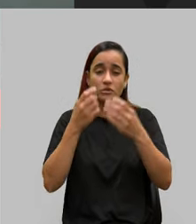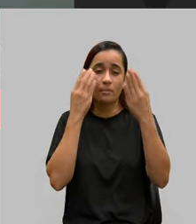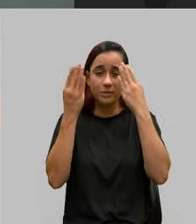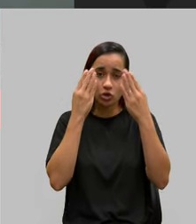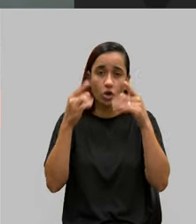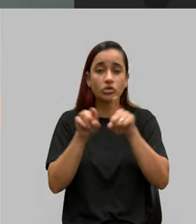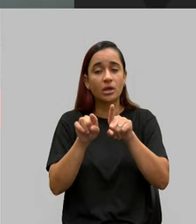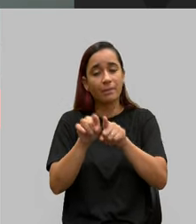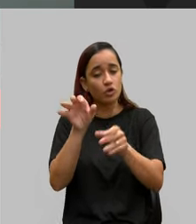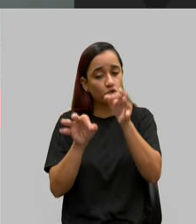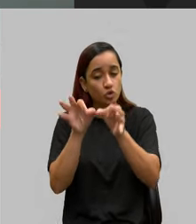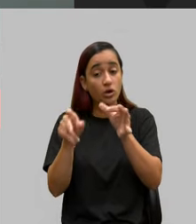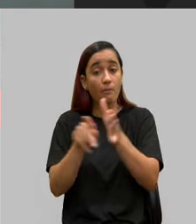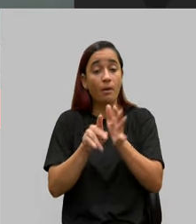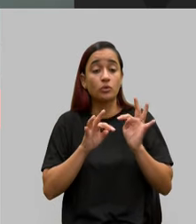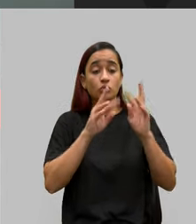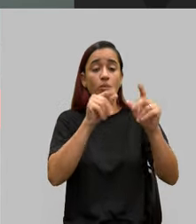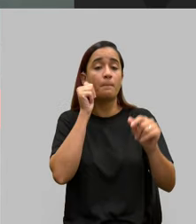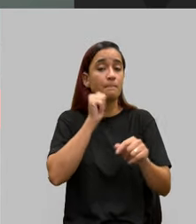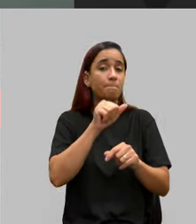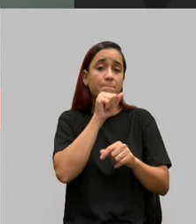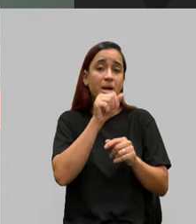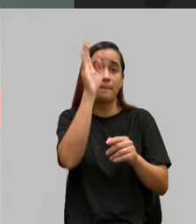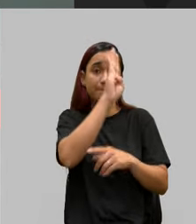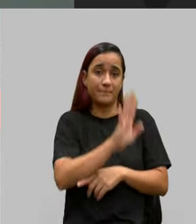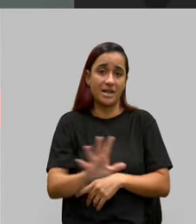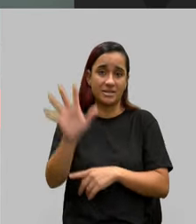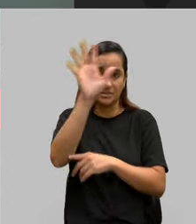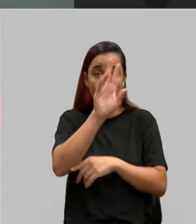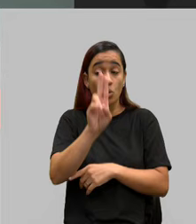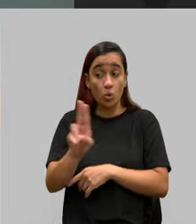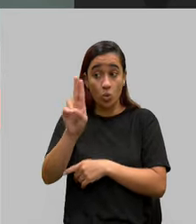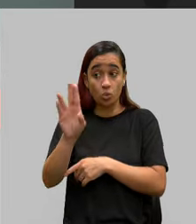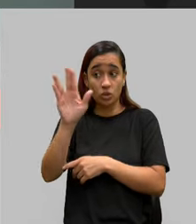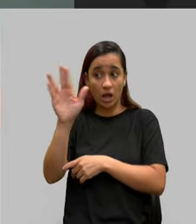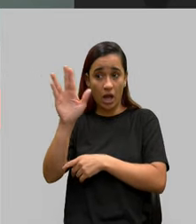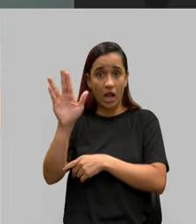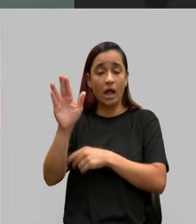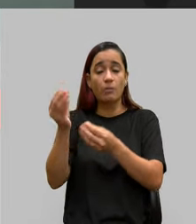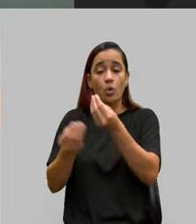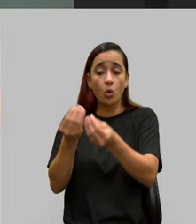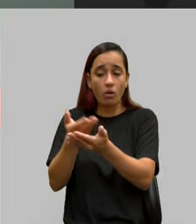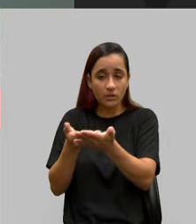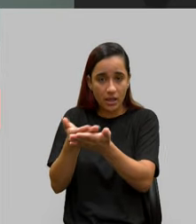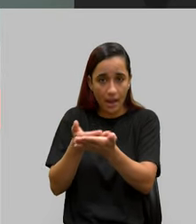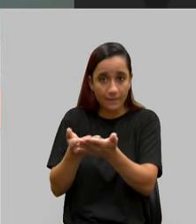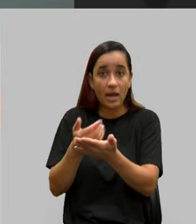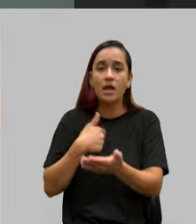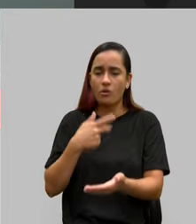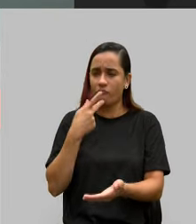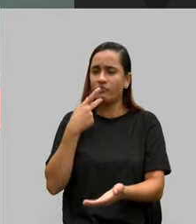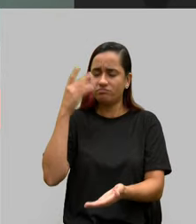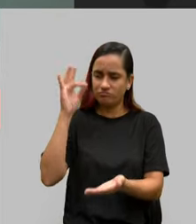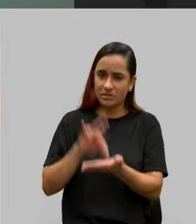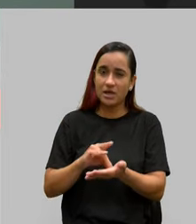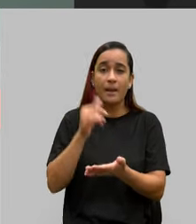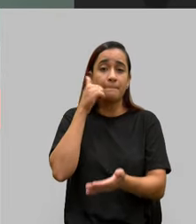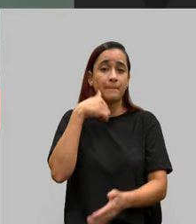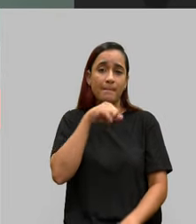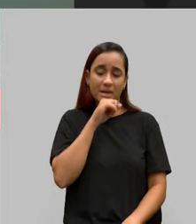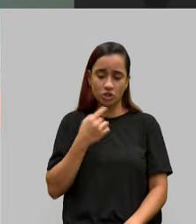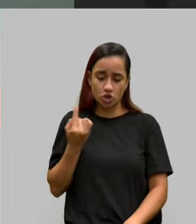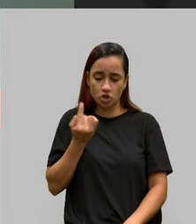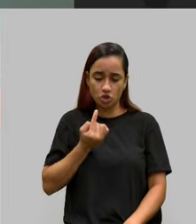Brasil usuárias de cannabis de forma terapêutica e adulta e posso afirmar que a maternidade solo O isolamento